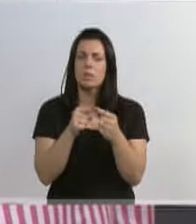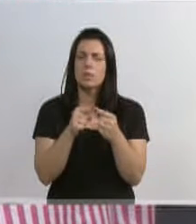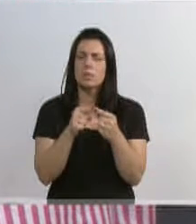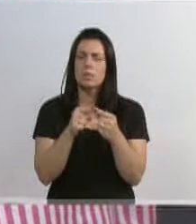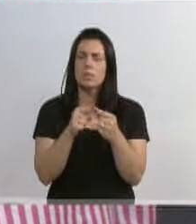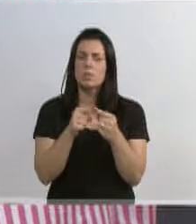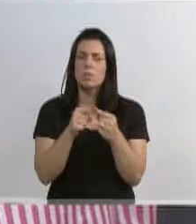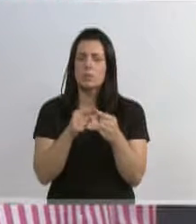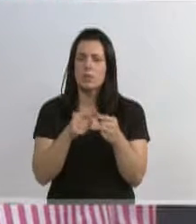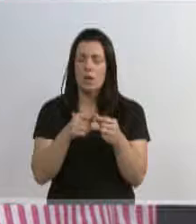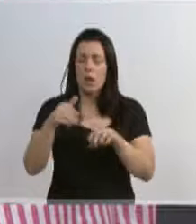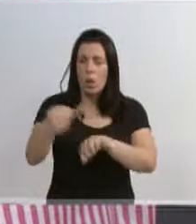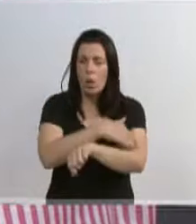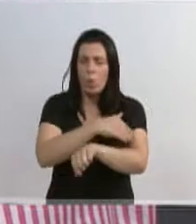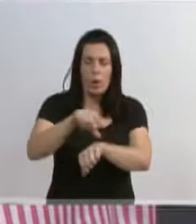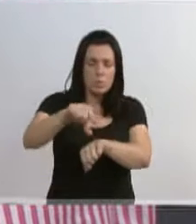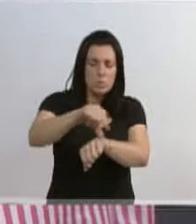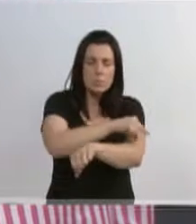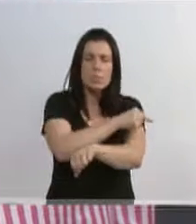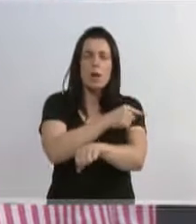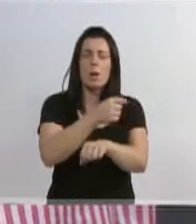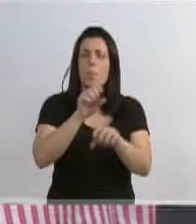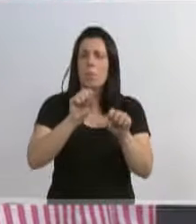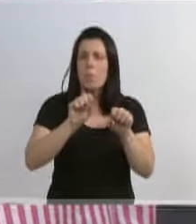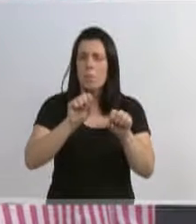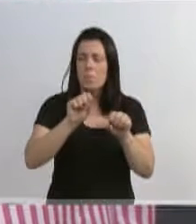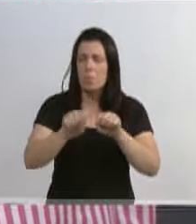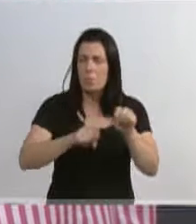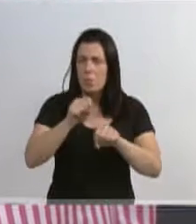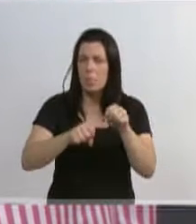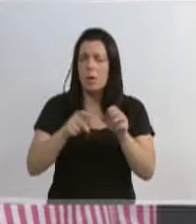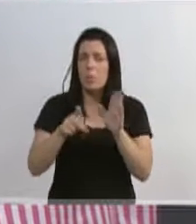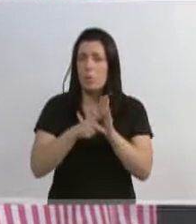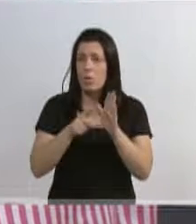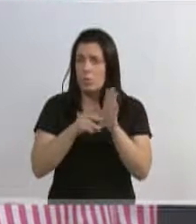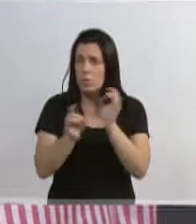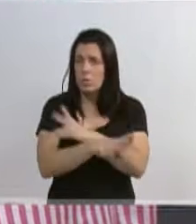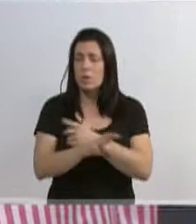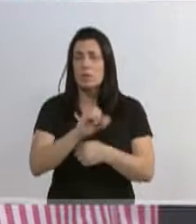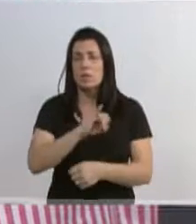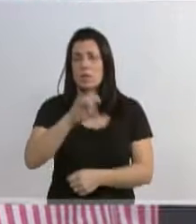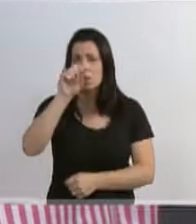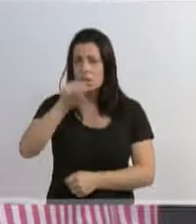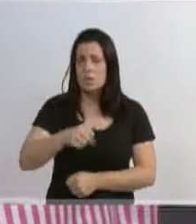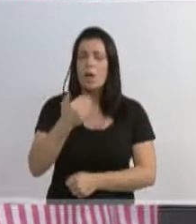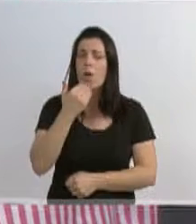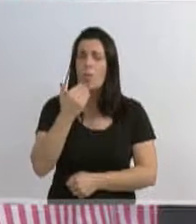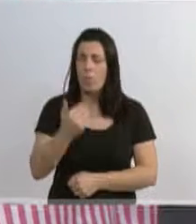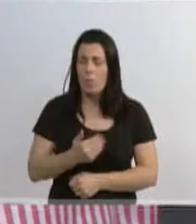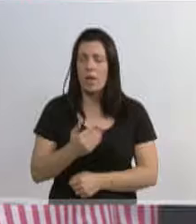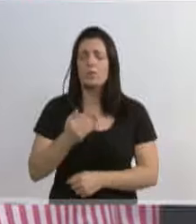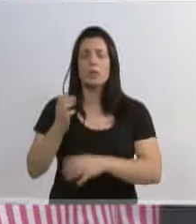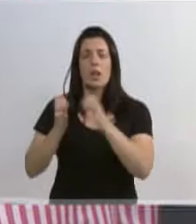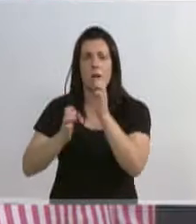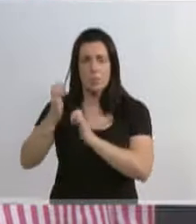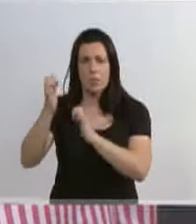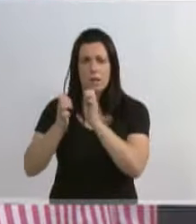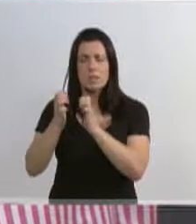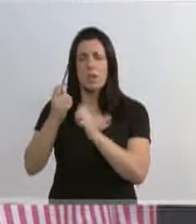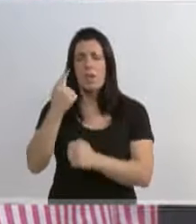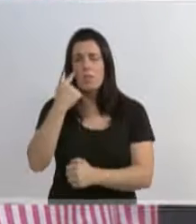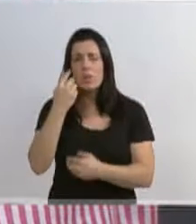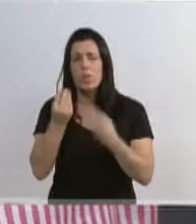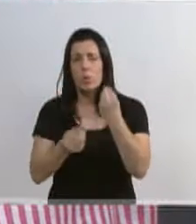rua Gustavo Zimmermann, bairro Itopava Central, já estão concluídas. Em caso afirmativo, solicito que a referida empresa